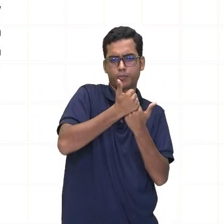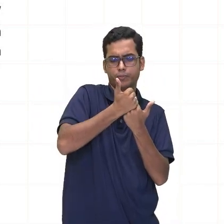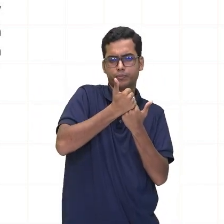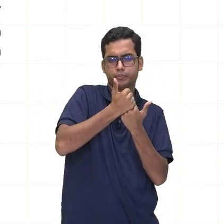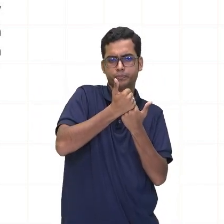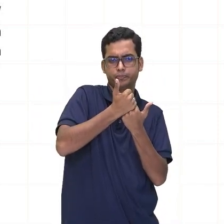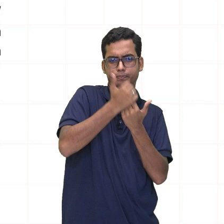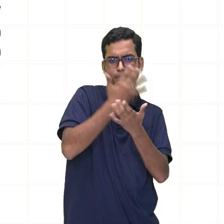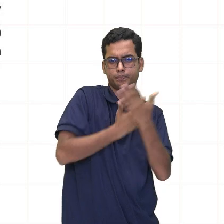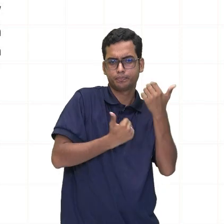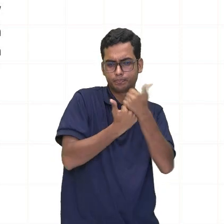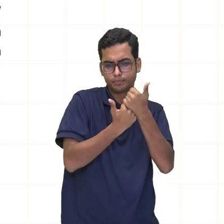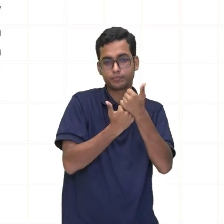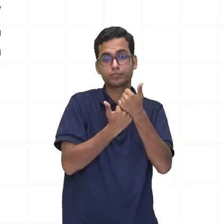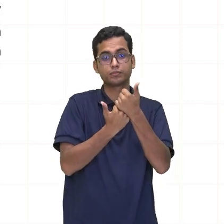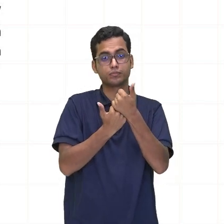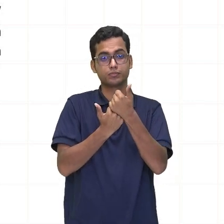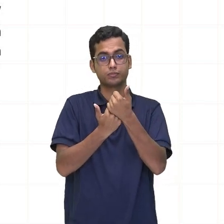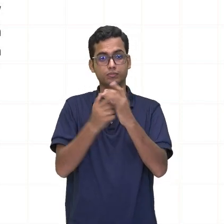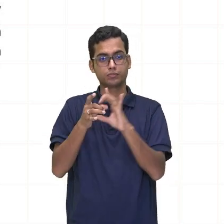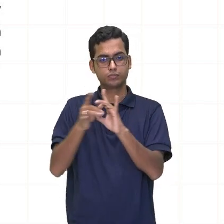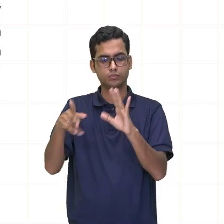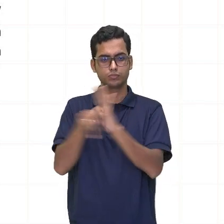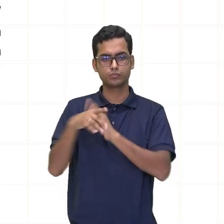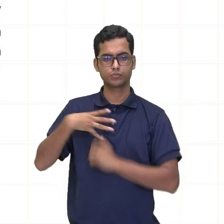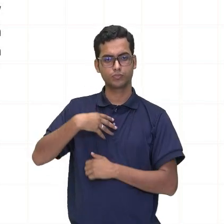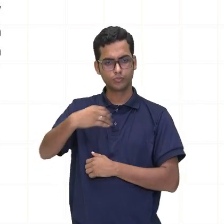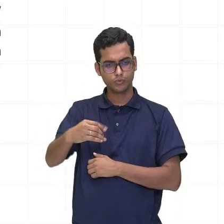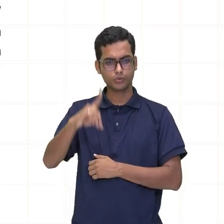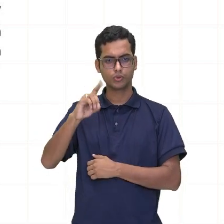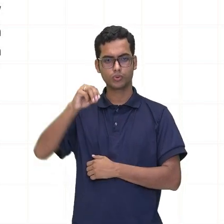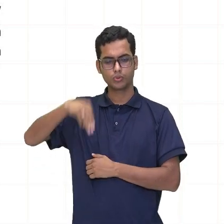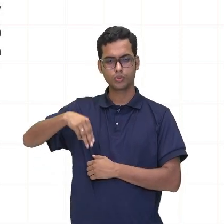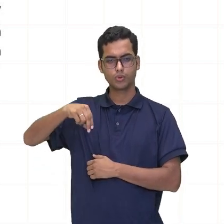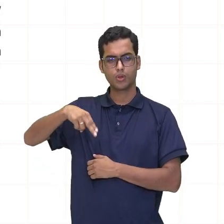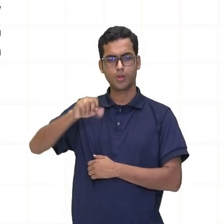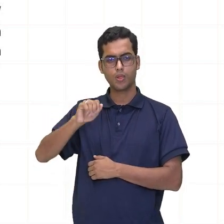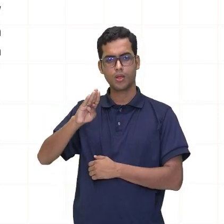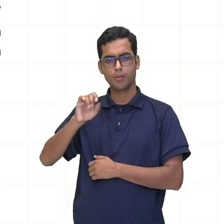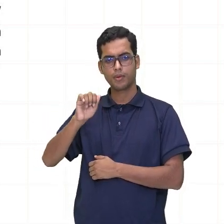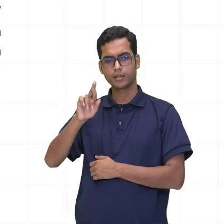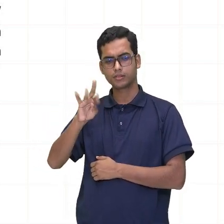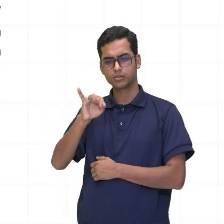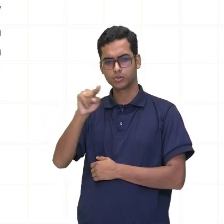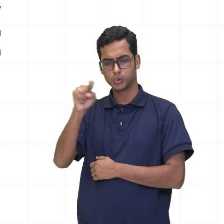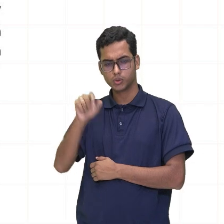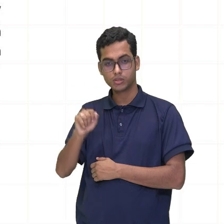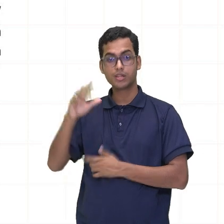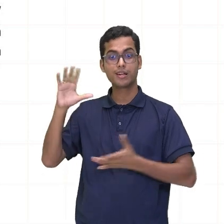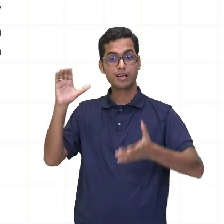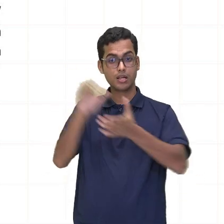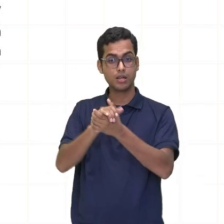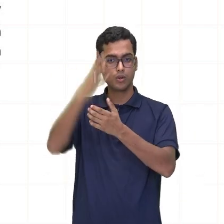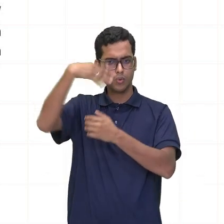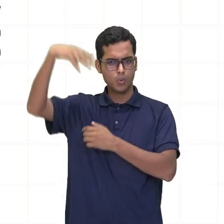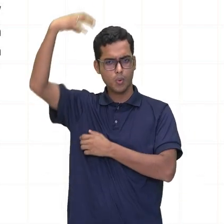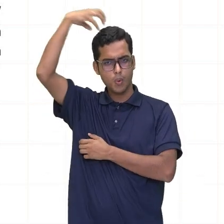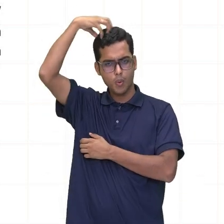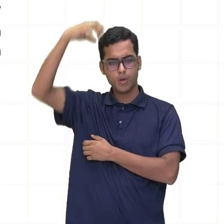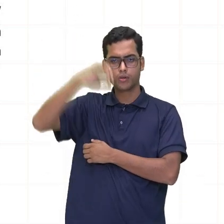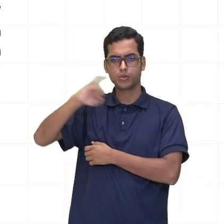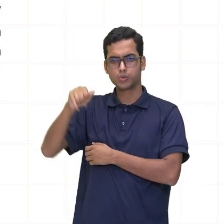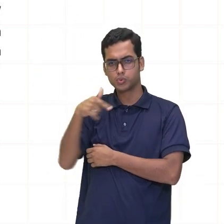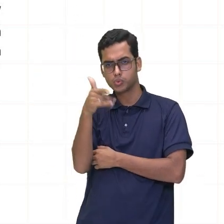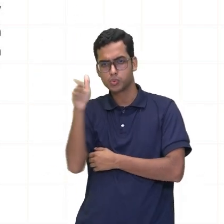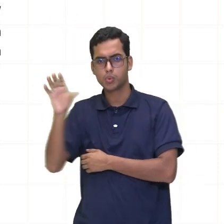O monarca ele deixou como herdeira sua filha Dona Beatriz, que era casada com o rei João I